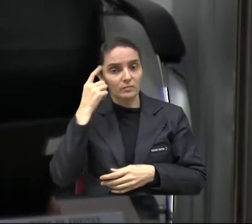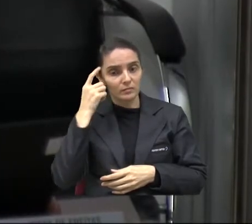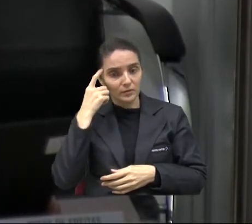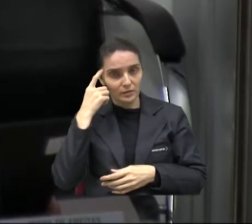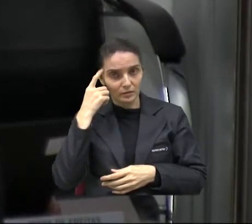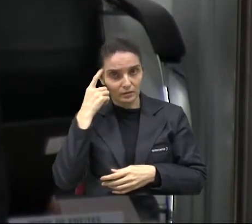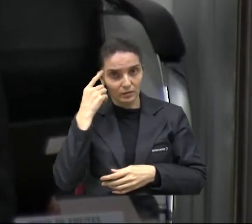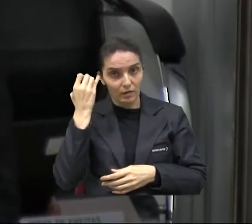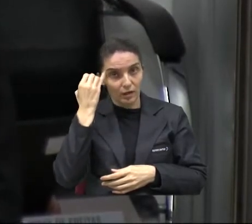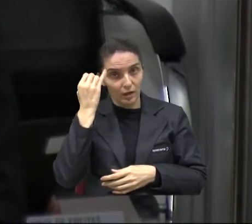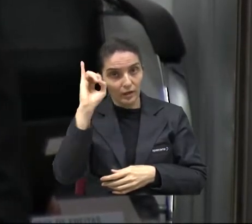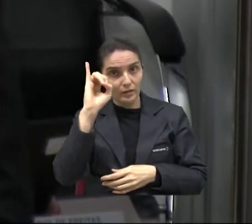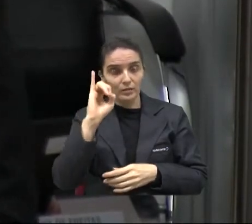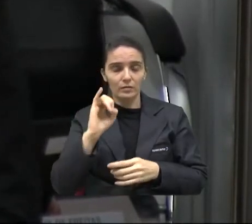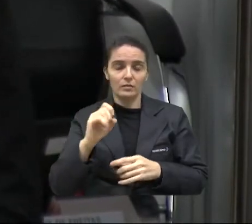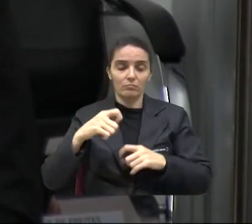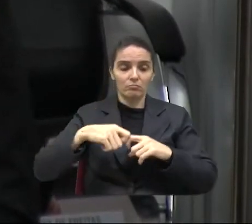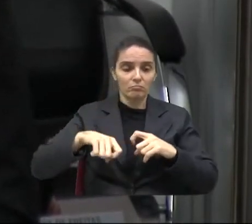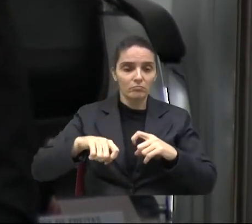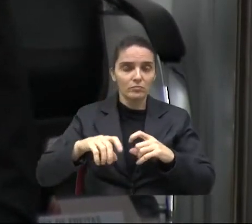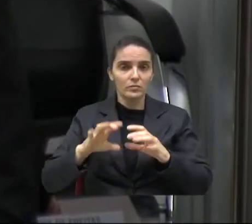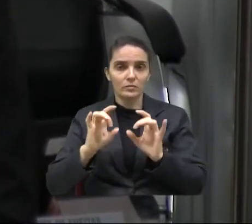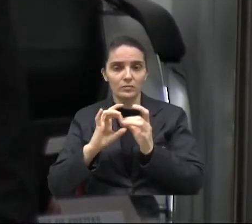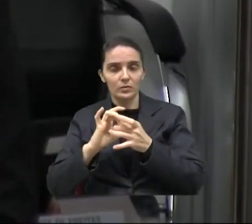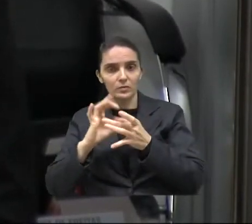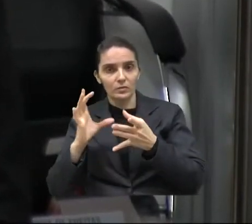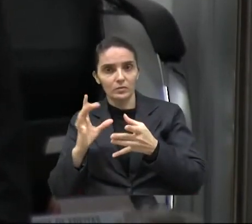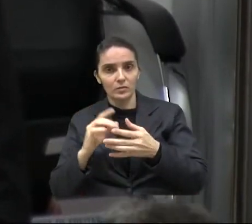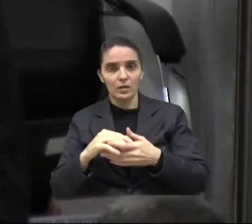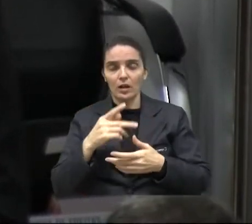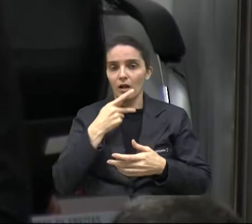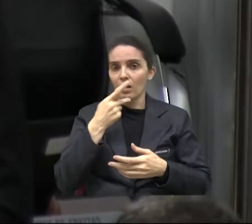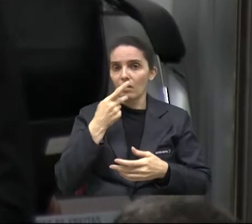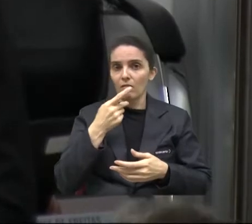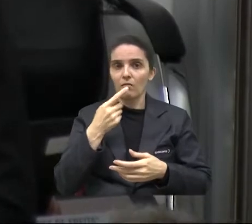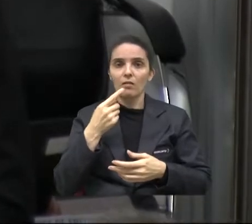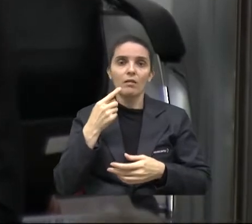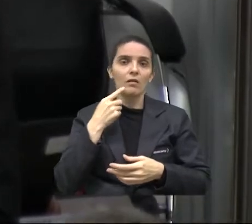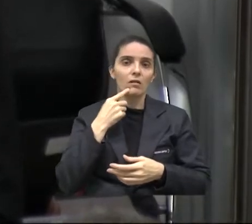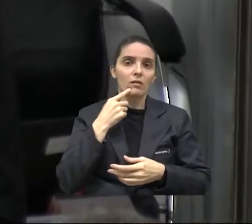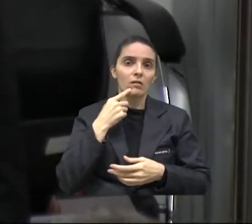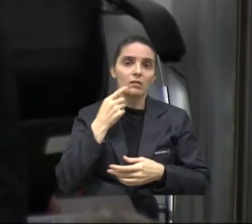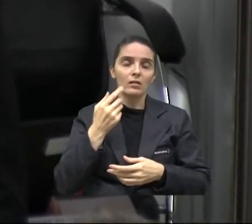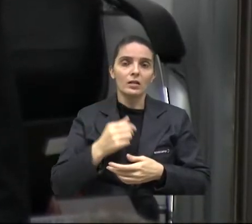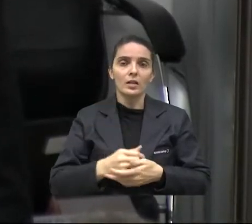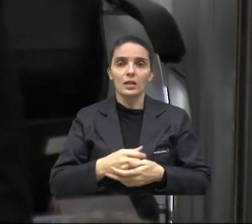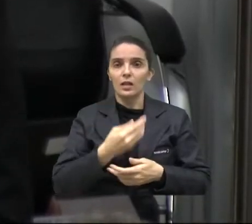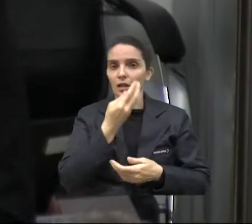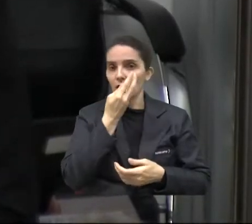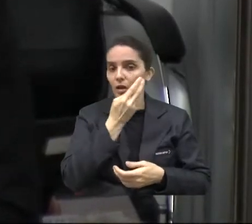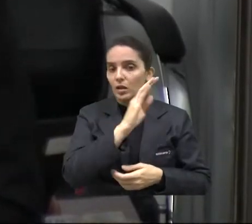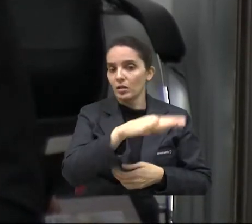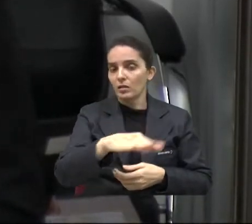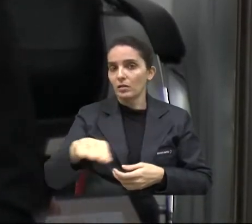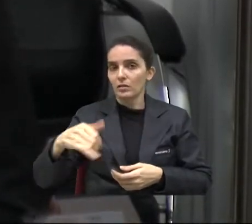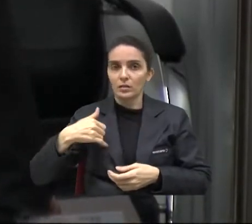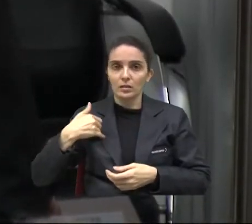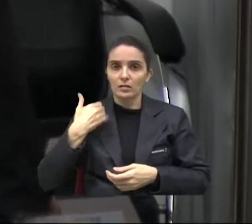aqui pesquisando algumas coisas, dizer que eu sou um menino de 6 anos de idade